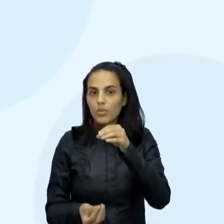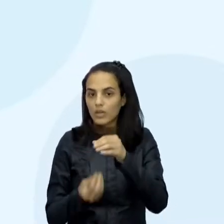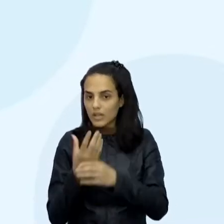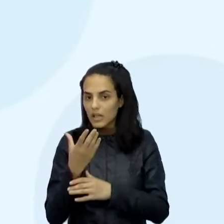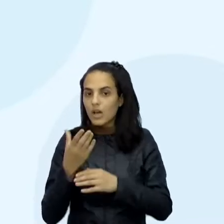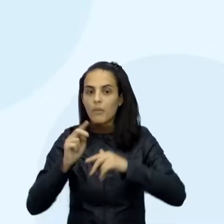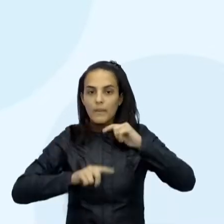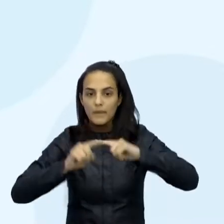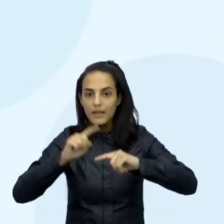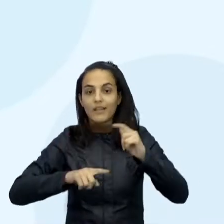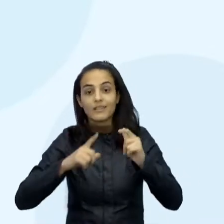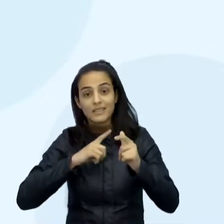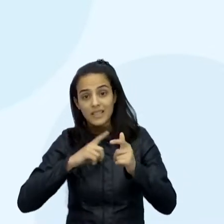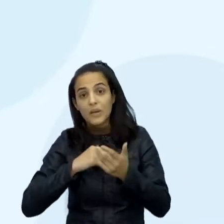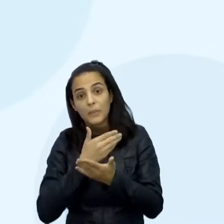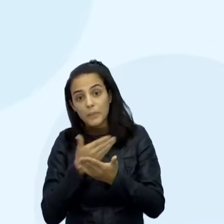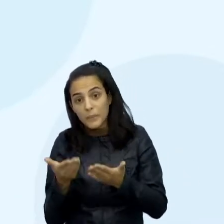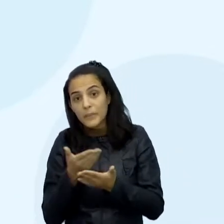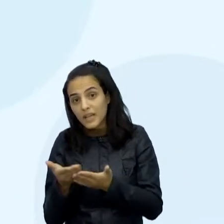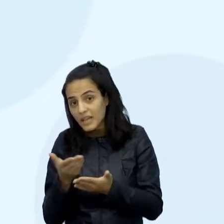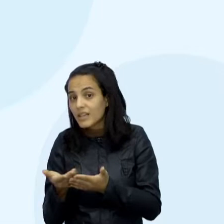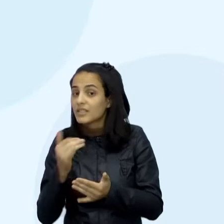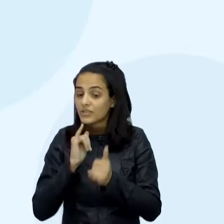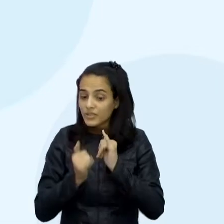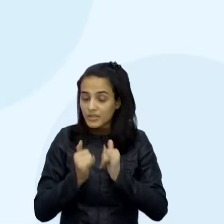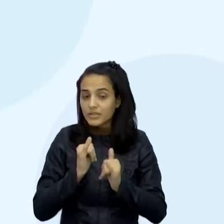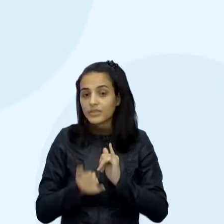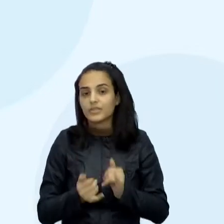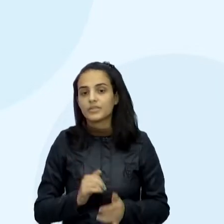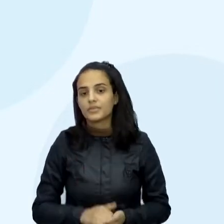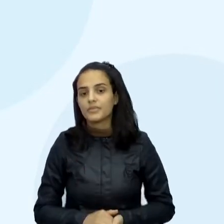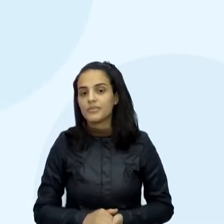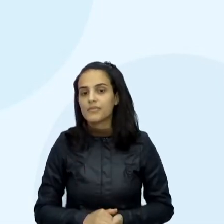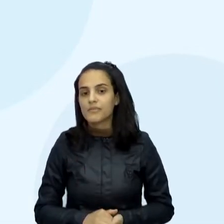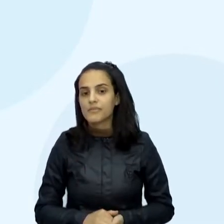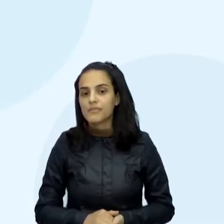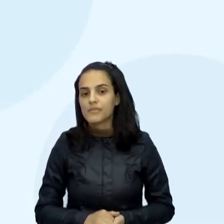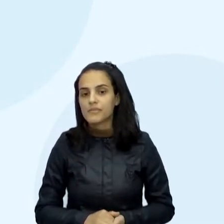máquina, existem perdas. Olha essa maquininha que a gente vai fazer agora.